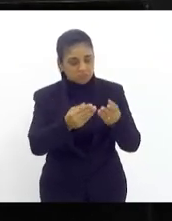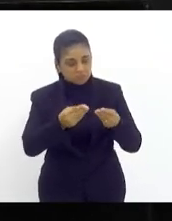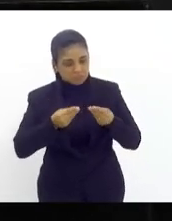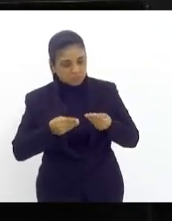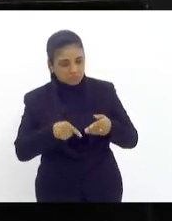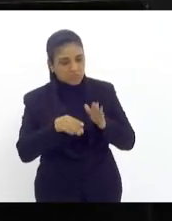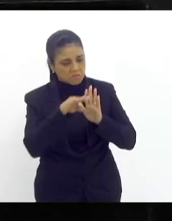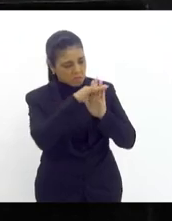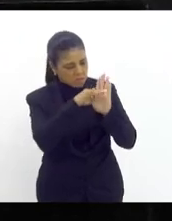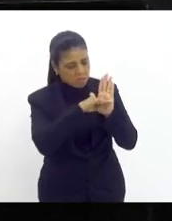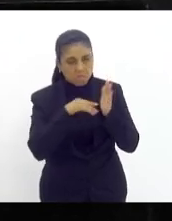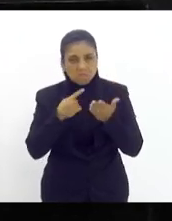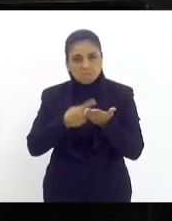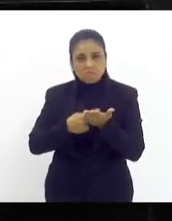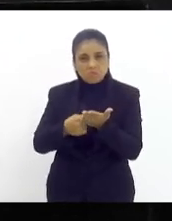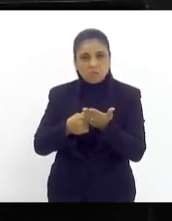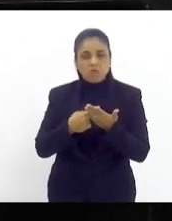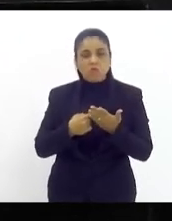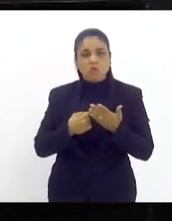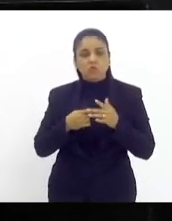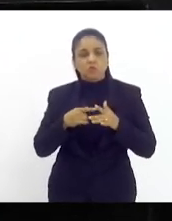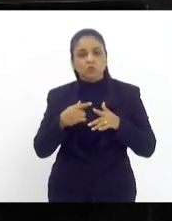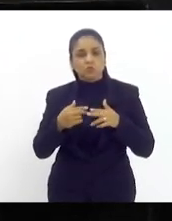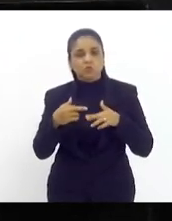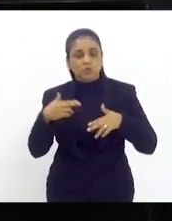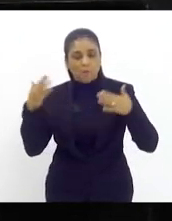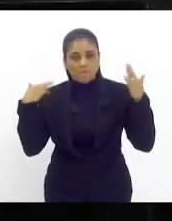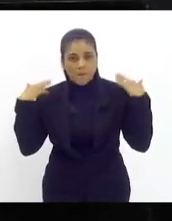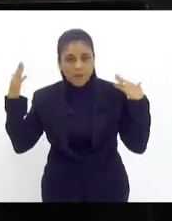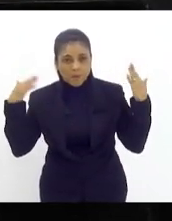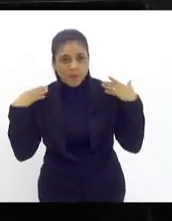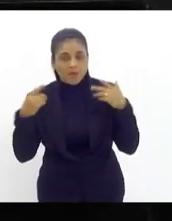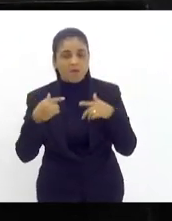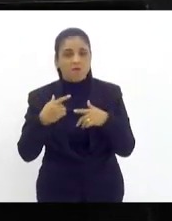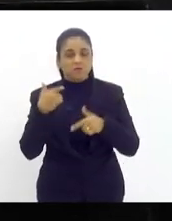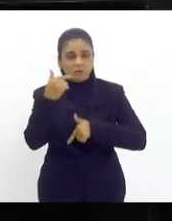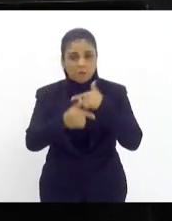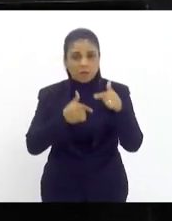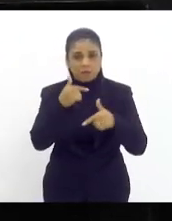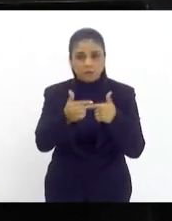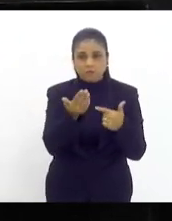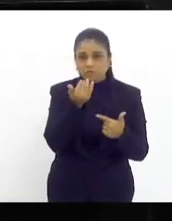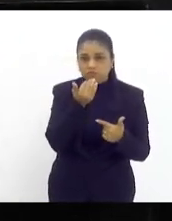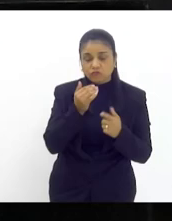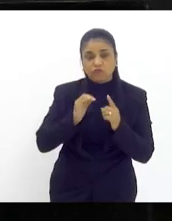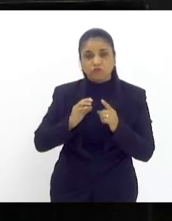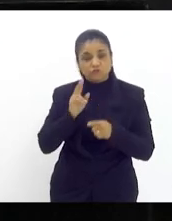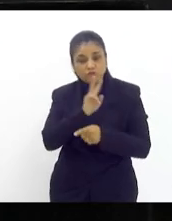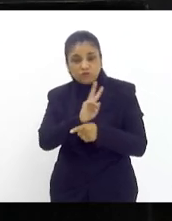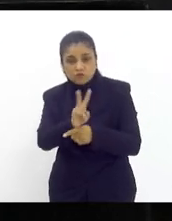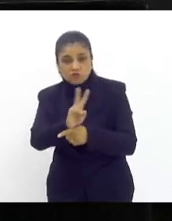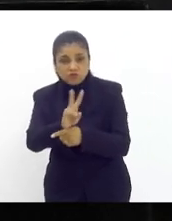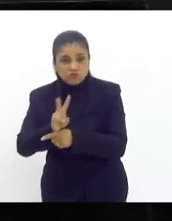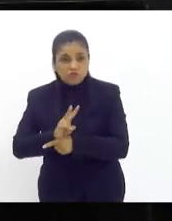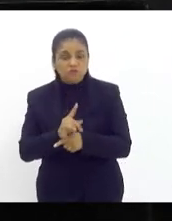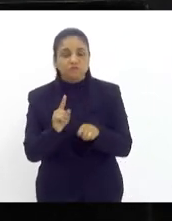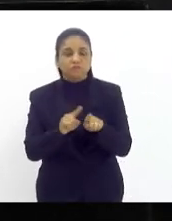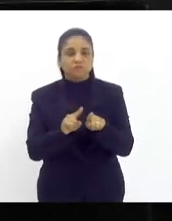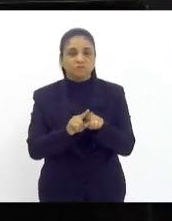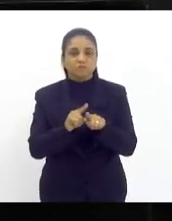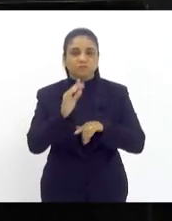com a pauta que trouxeram os rodoviários os trabalhadores da alimentação os vigilantes Mas também